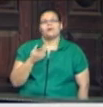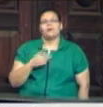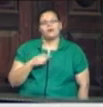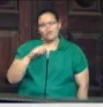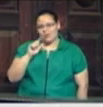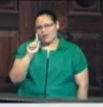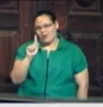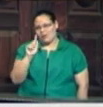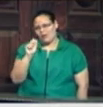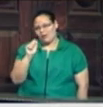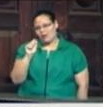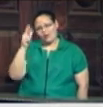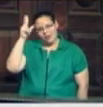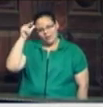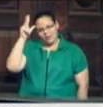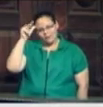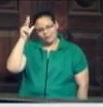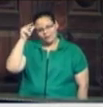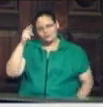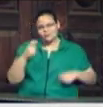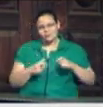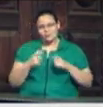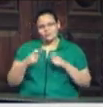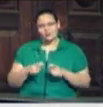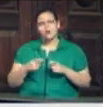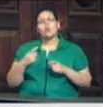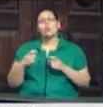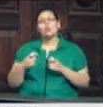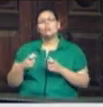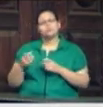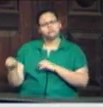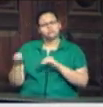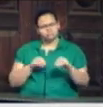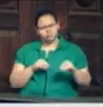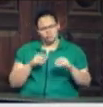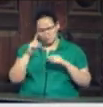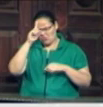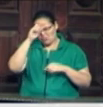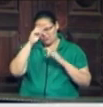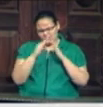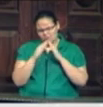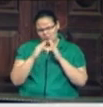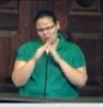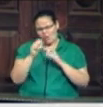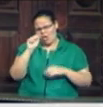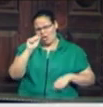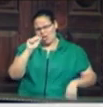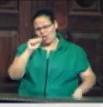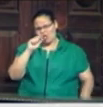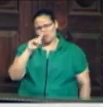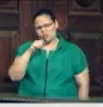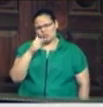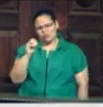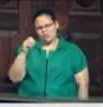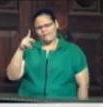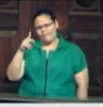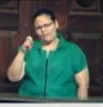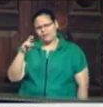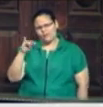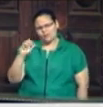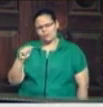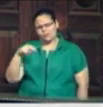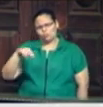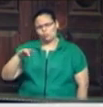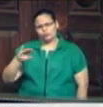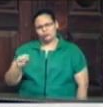servidores? No Adão Pereira Nunes? Onde eles estão? Os hospitais estaduais, situados no